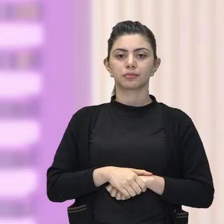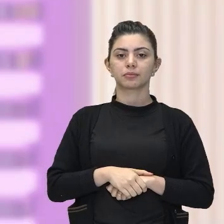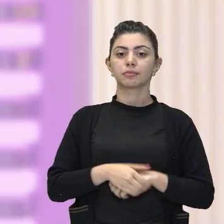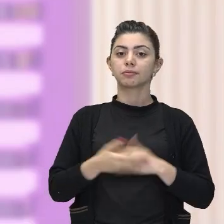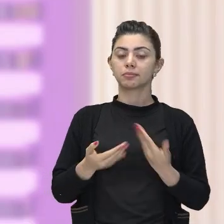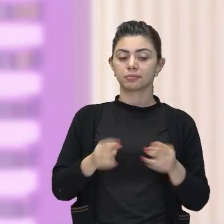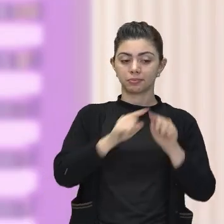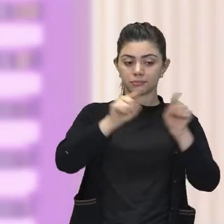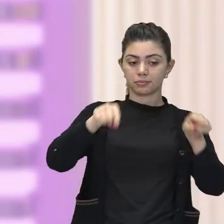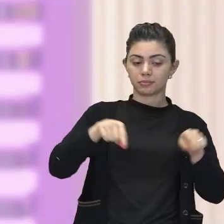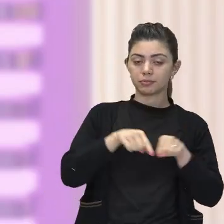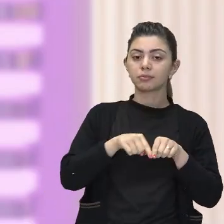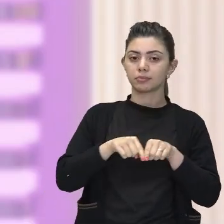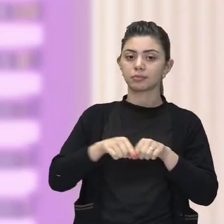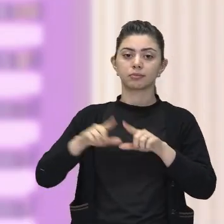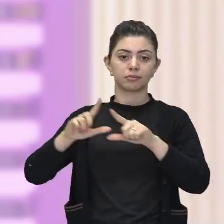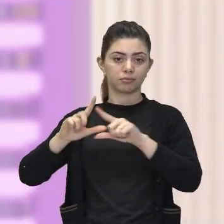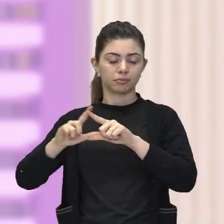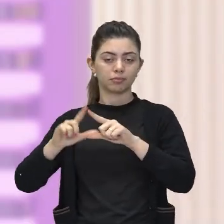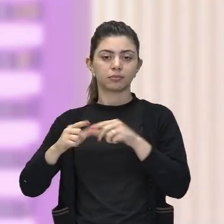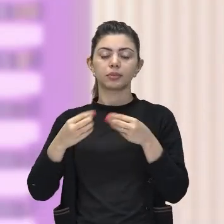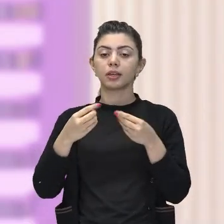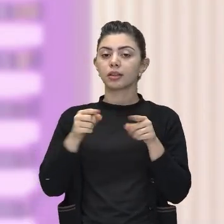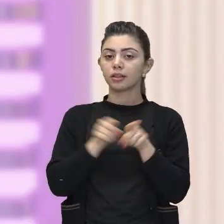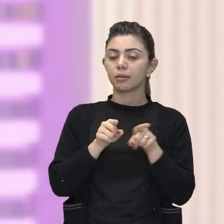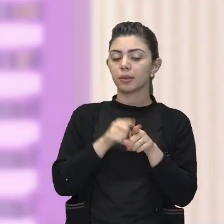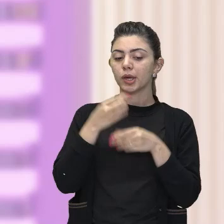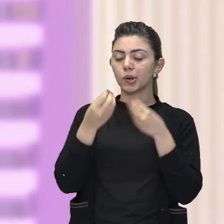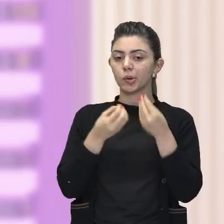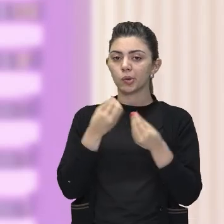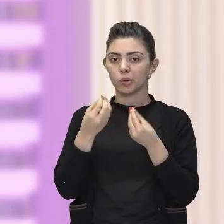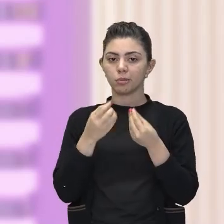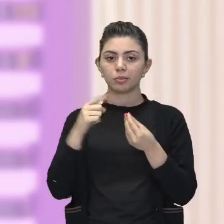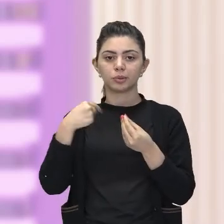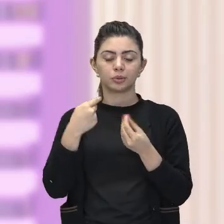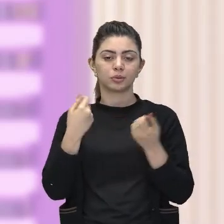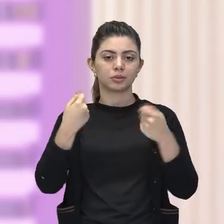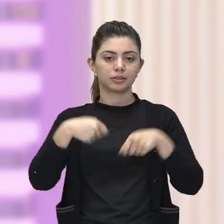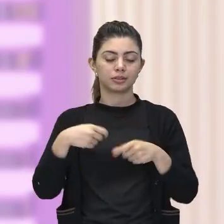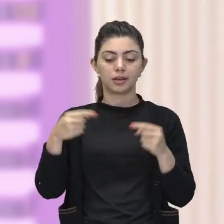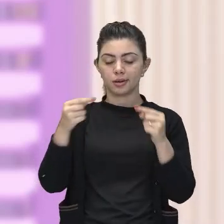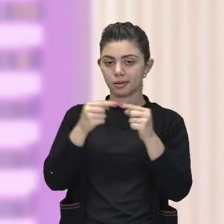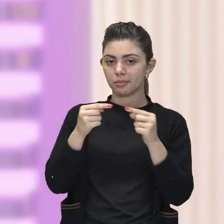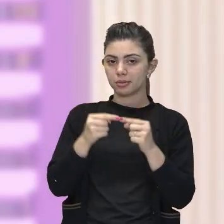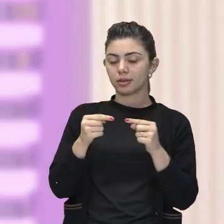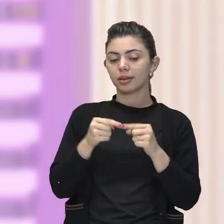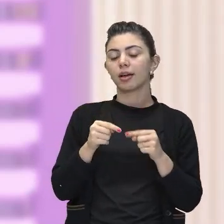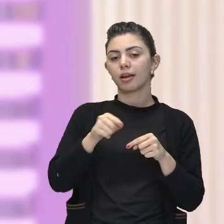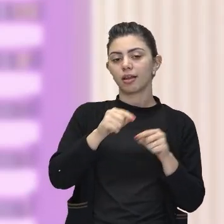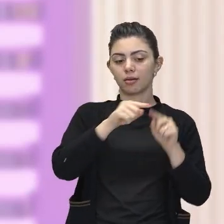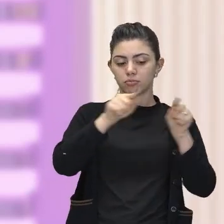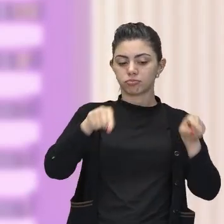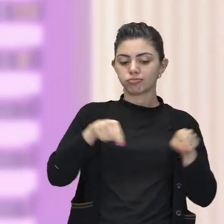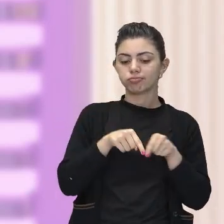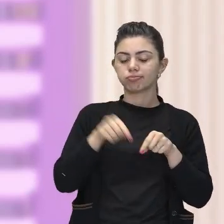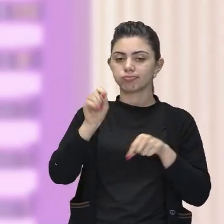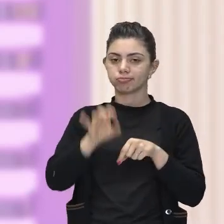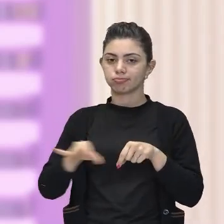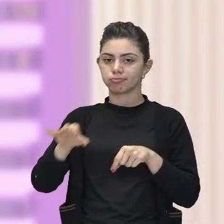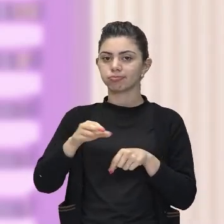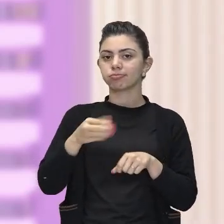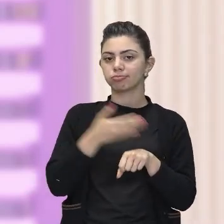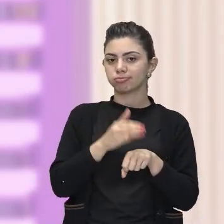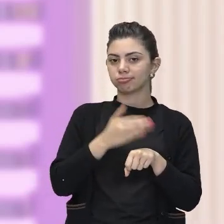quadrados e retângulos, e como aplicar esse conhecimento de área e perímetro na resolução de exercícios, tá